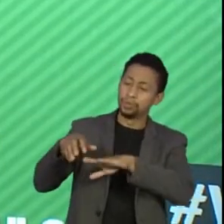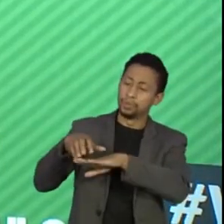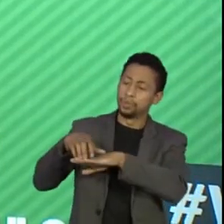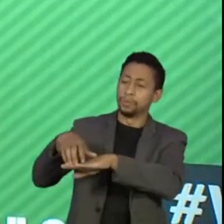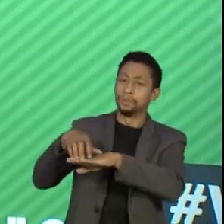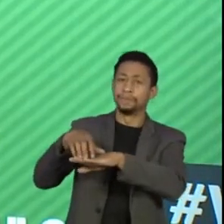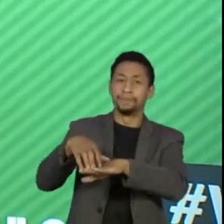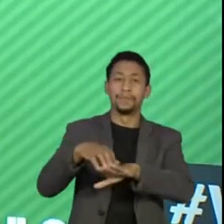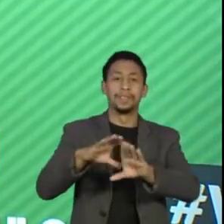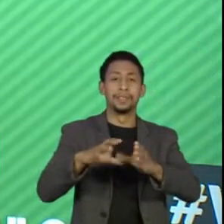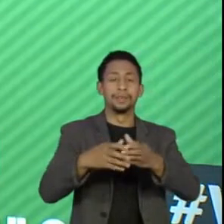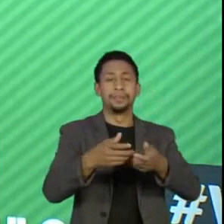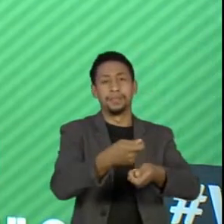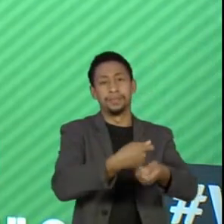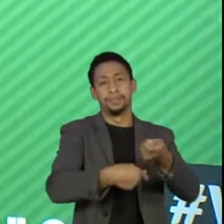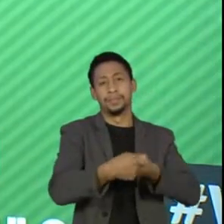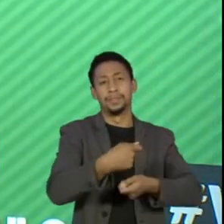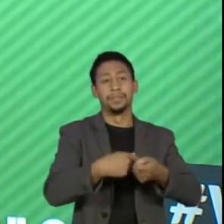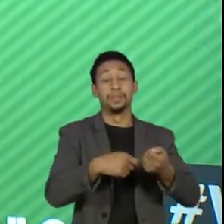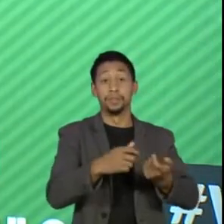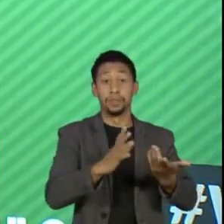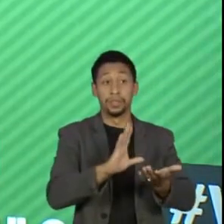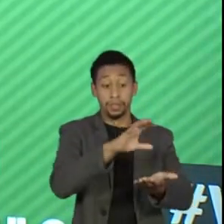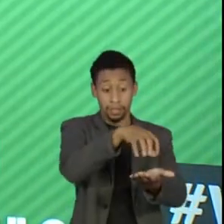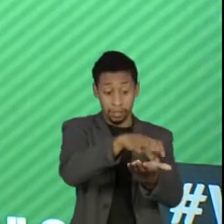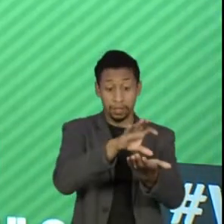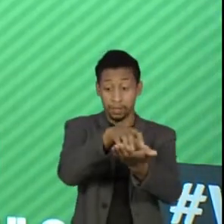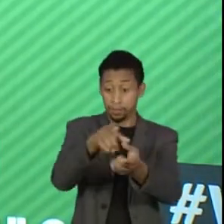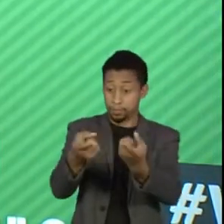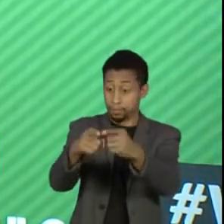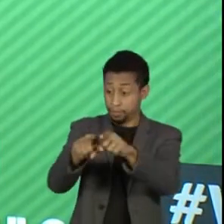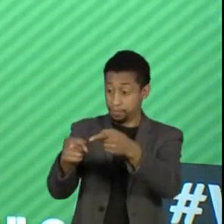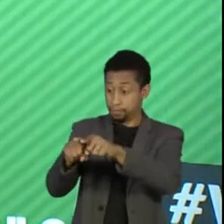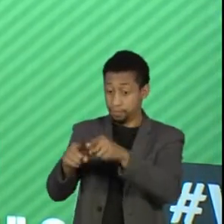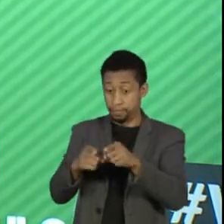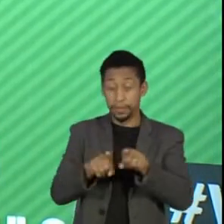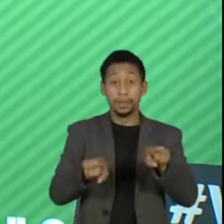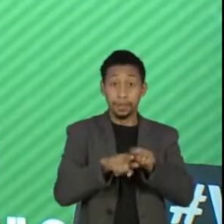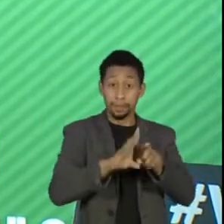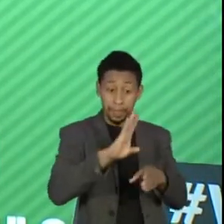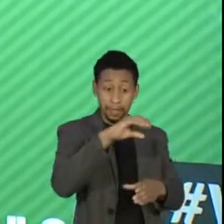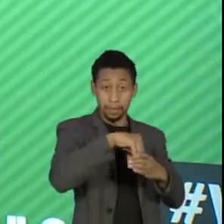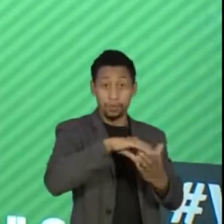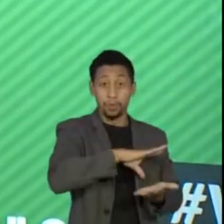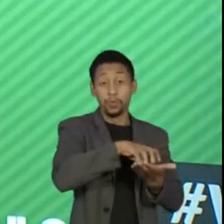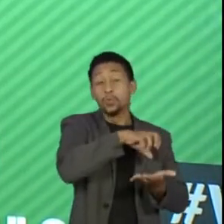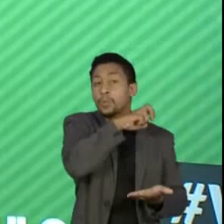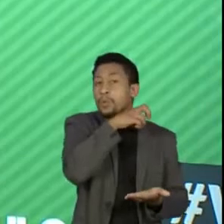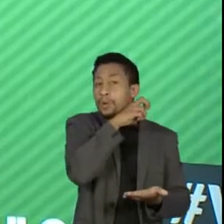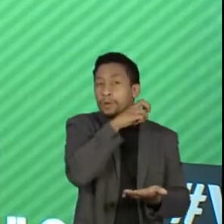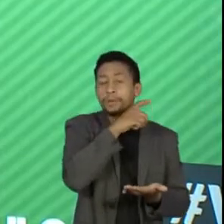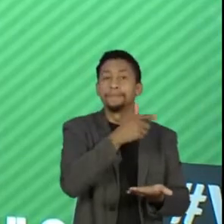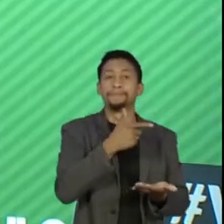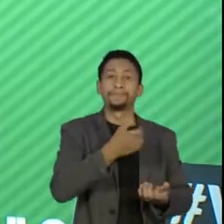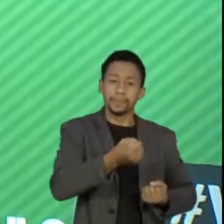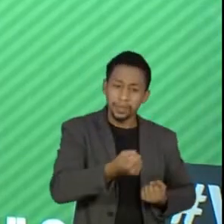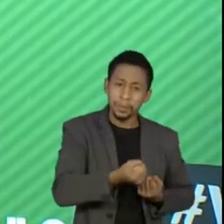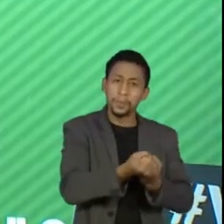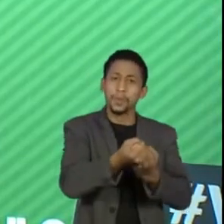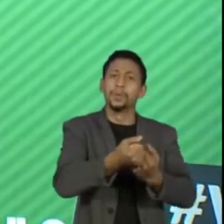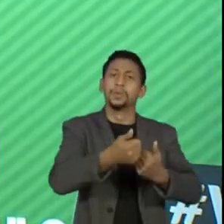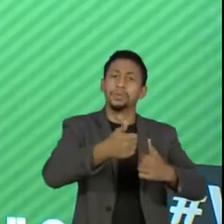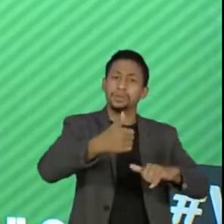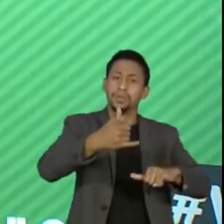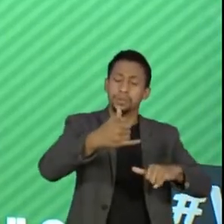de equipes administrativas, tanto nas instituições parceiras como dentro do Instituto Butantan, equipes de apoio laboratorial,